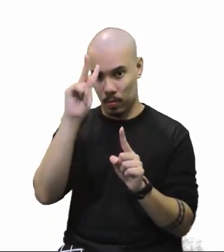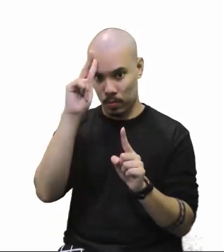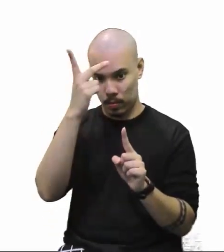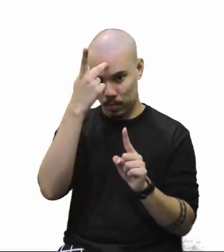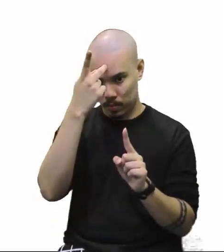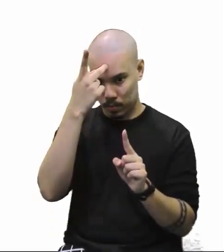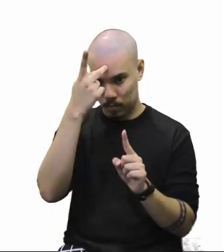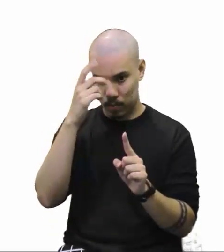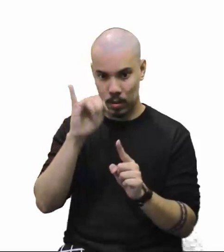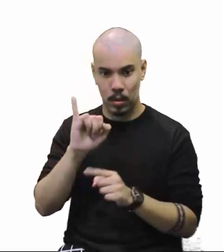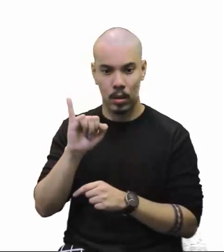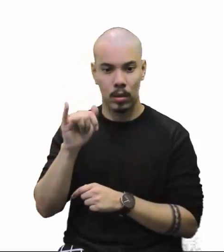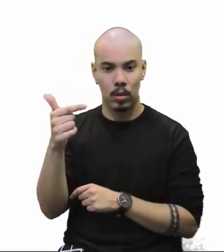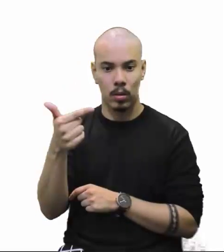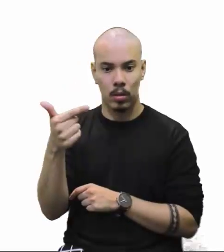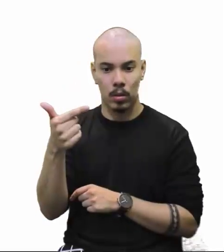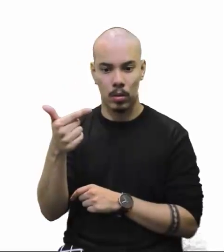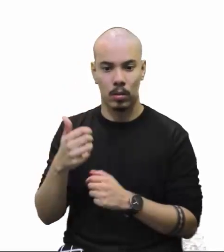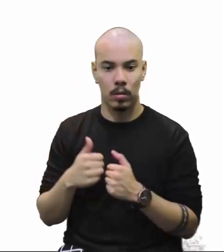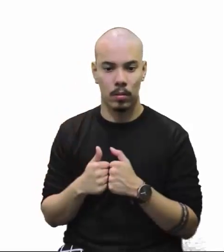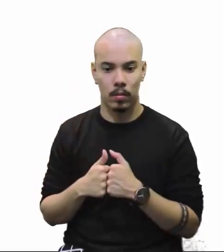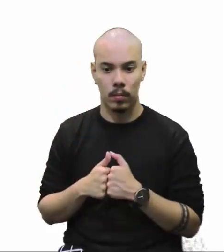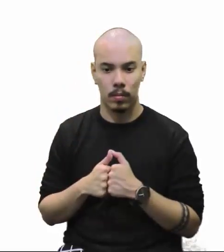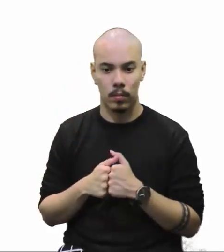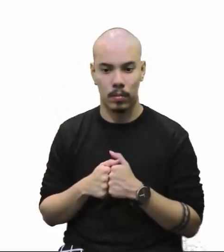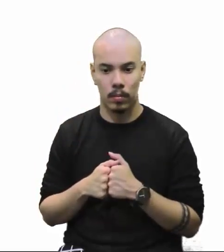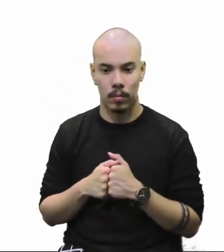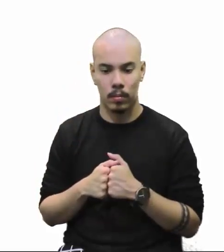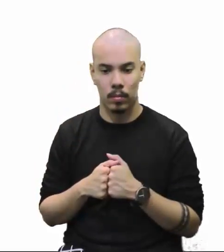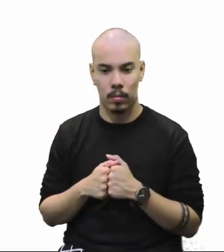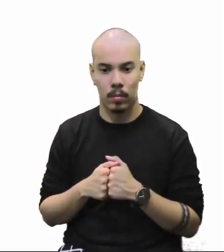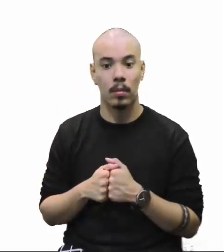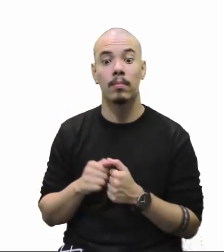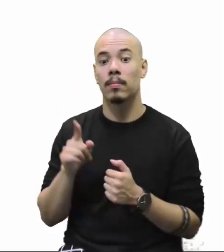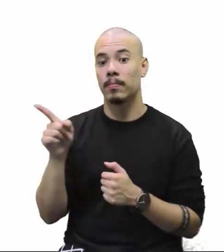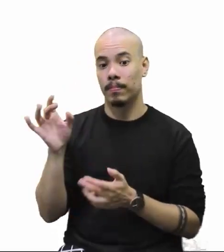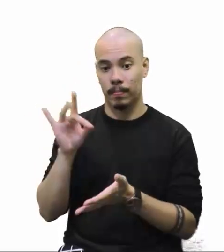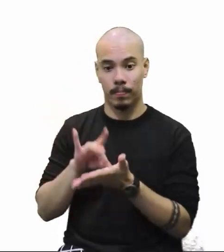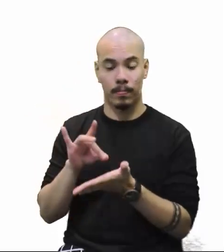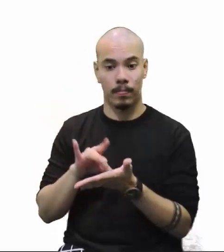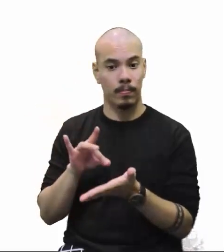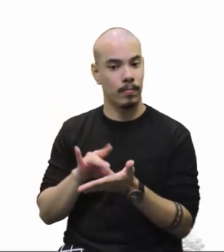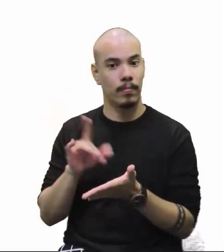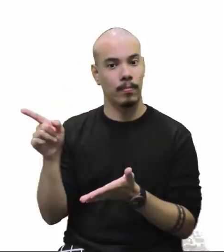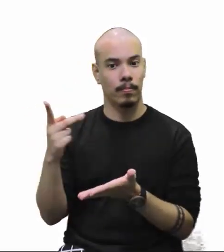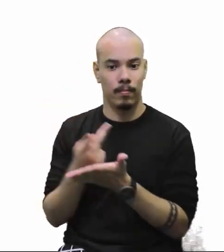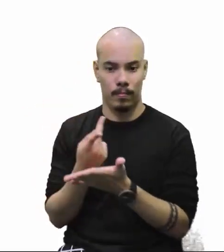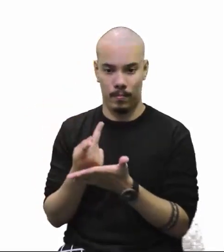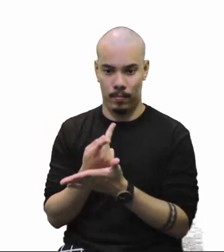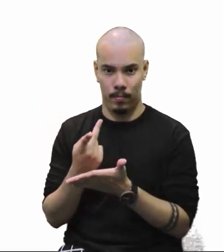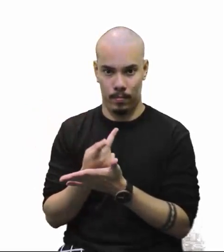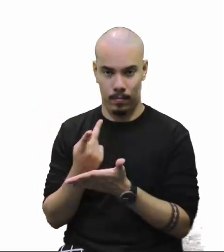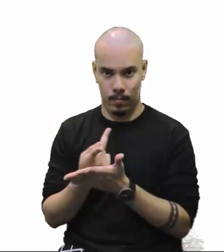Setinha aí, dois aí, né? Isso aqui? É, porque ela está circulando, né?